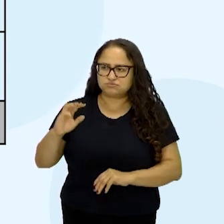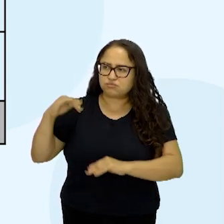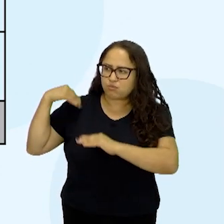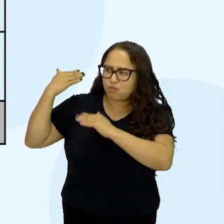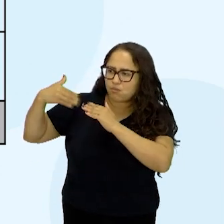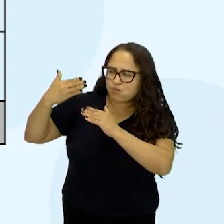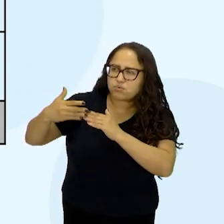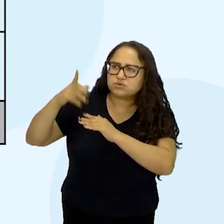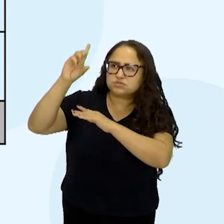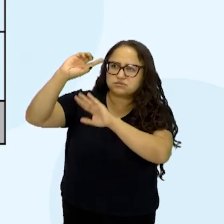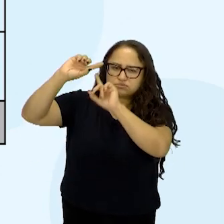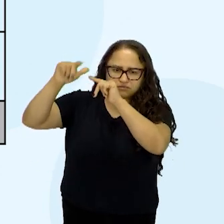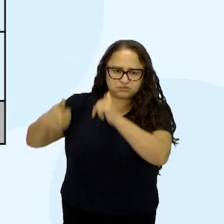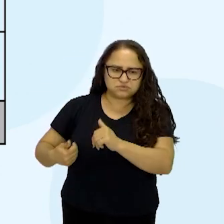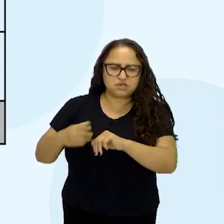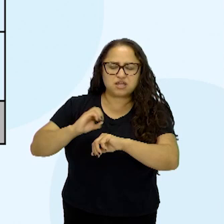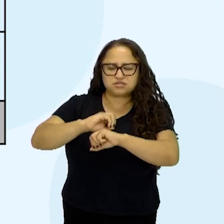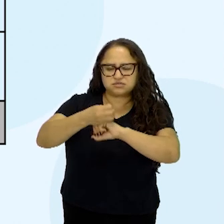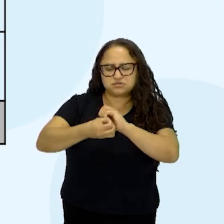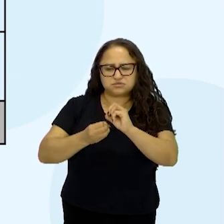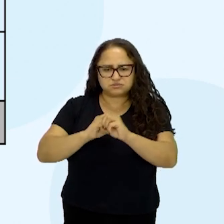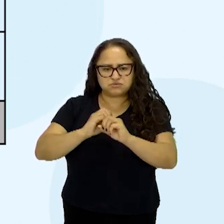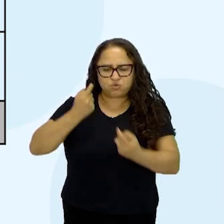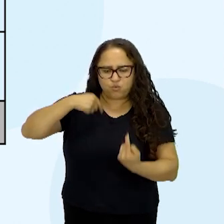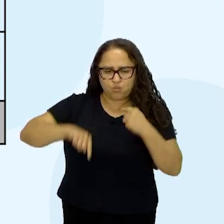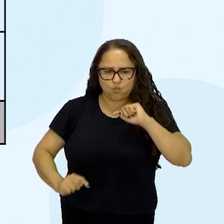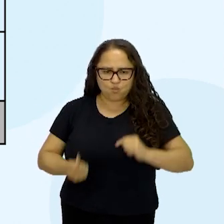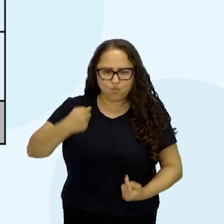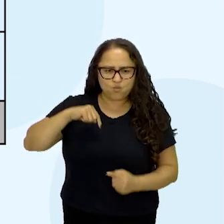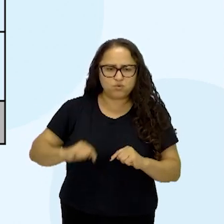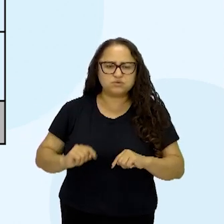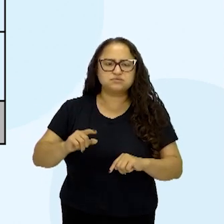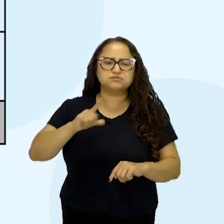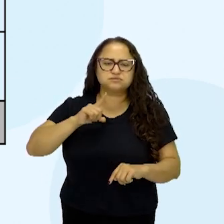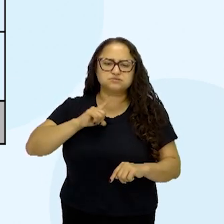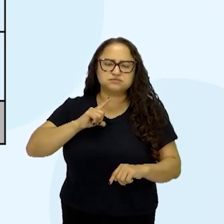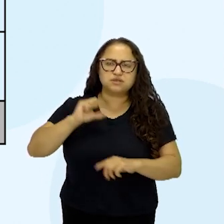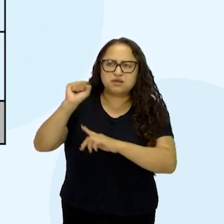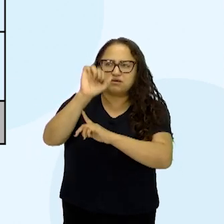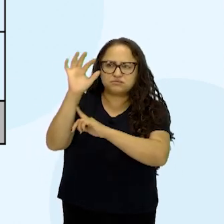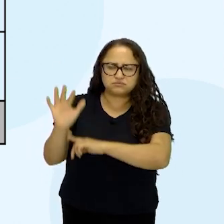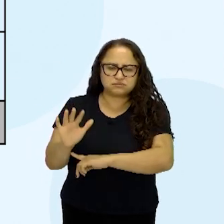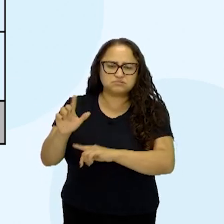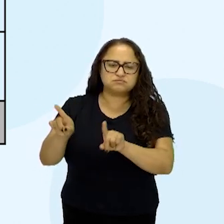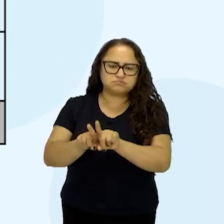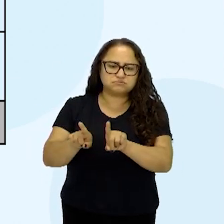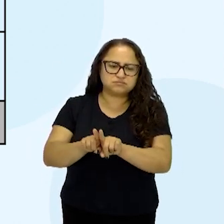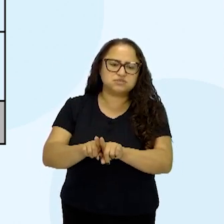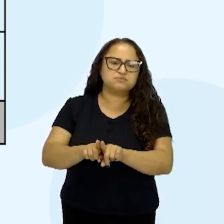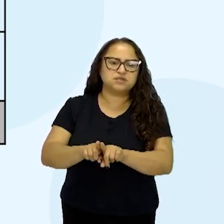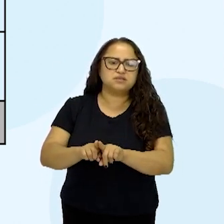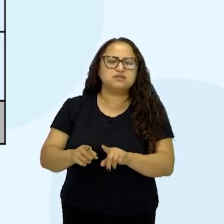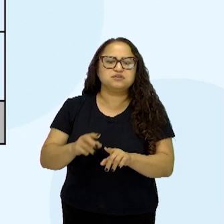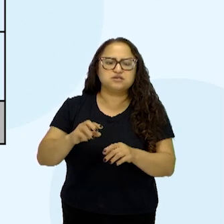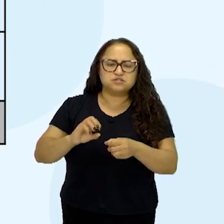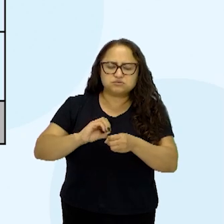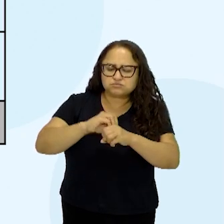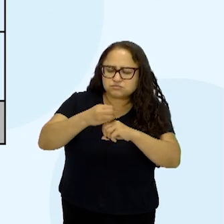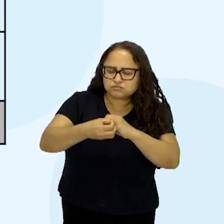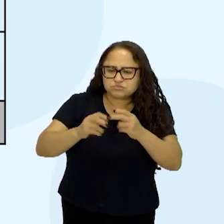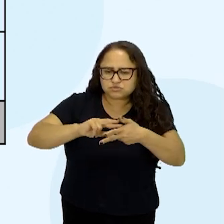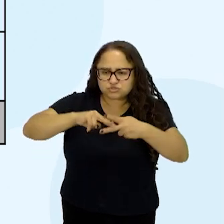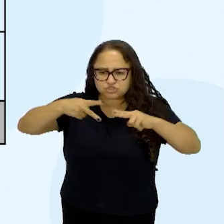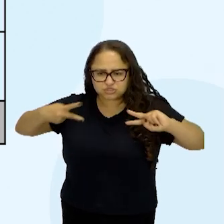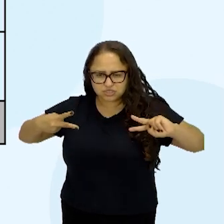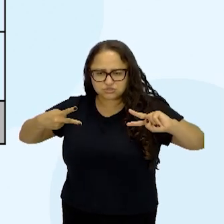asiáticos, células, sistema circulatório, afrodescendente, material genético. Ok? Então, parecido com o português